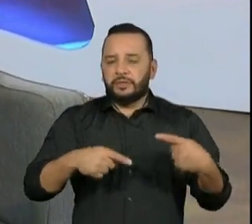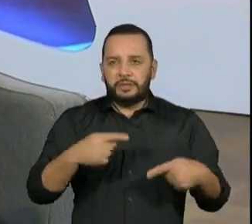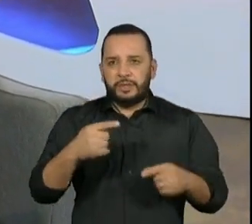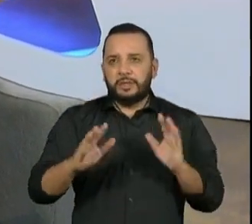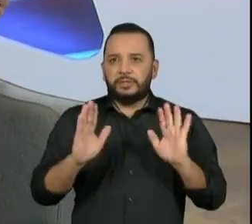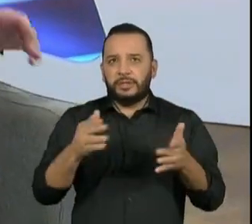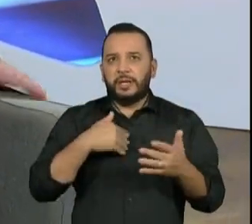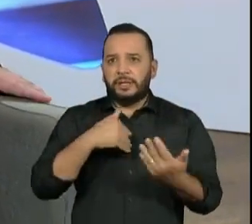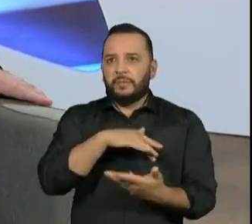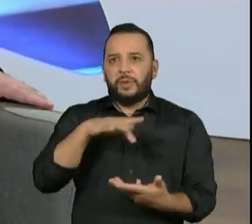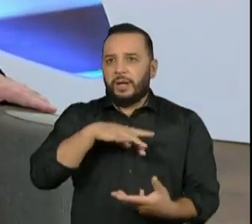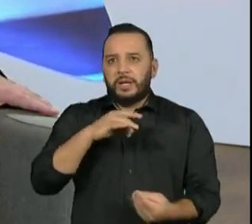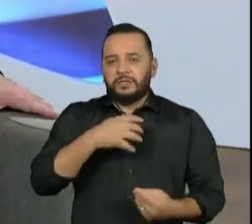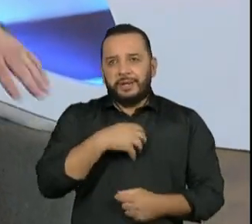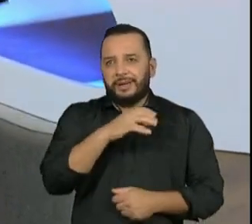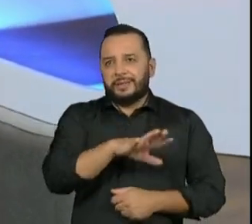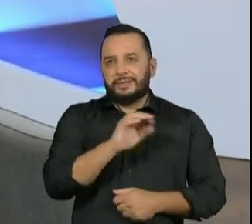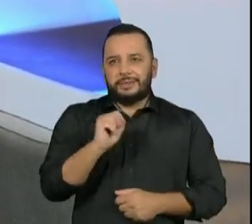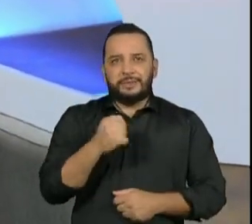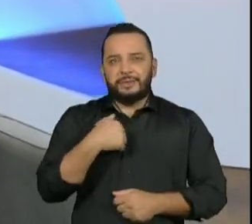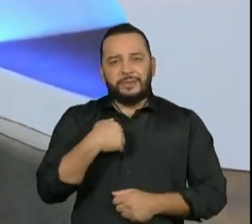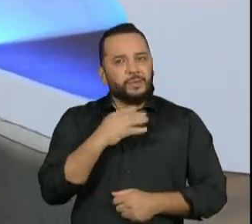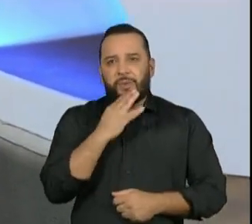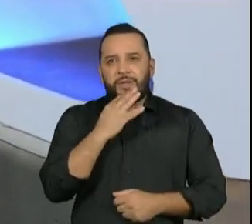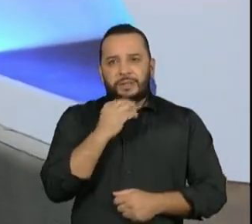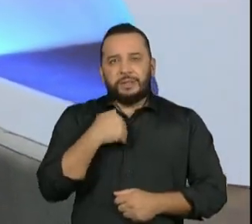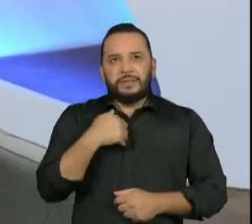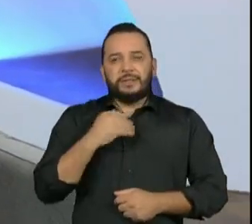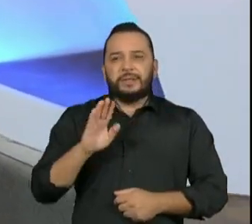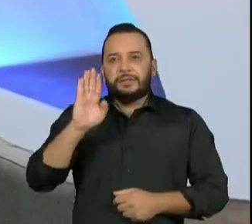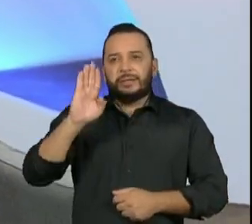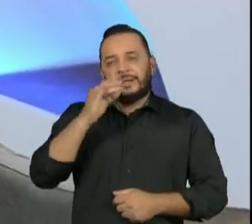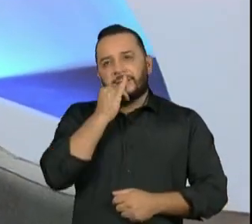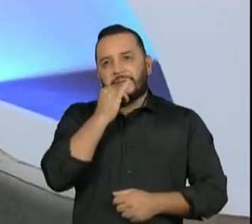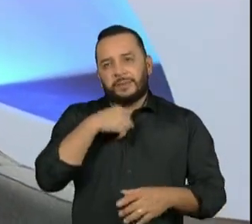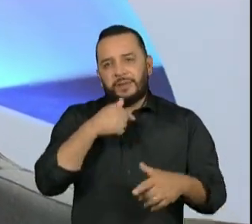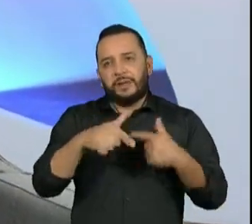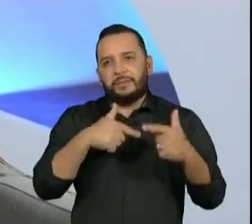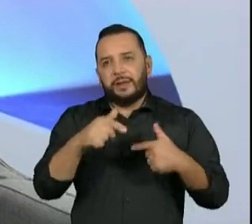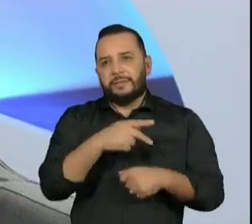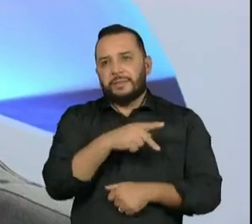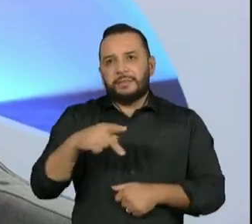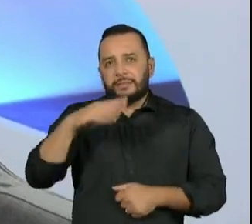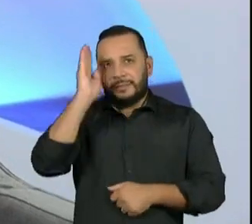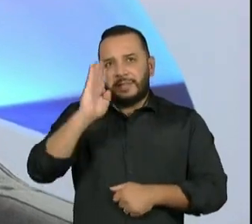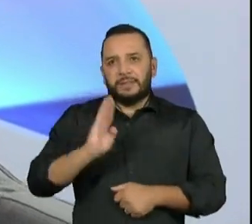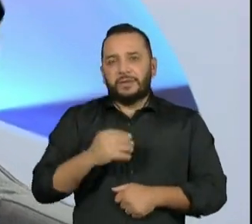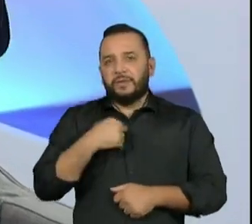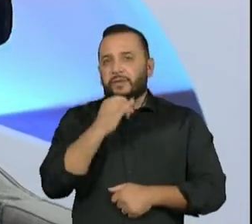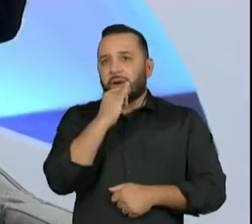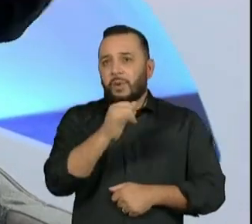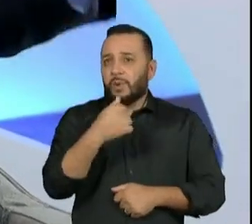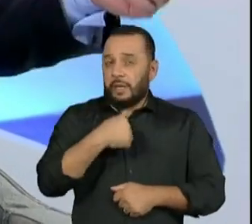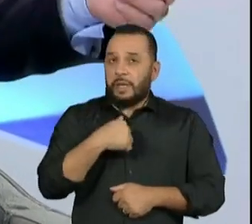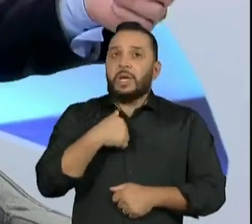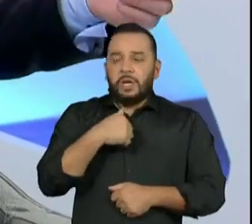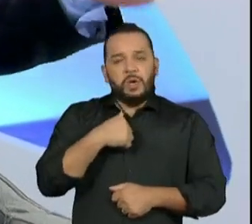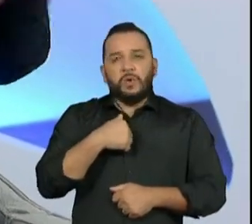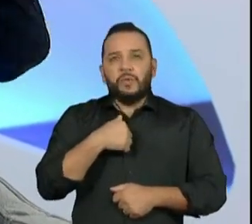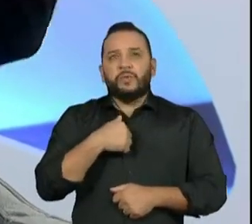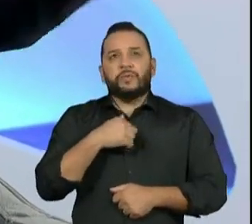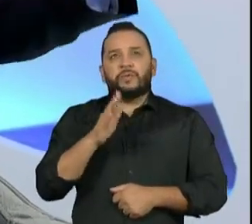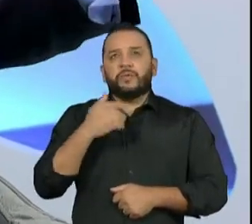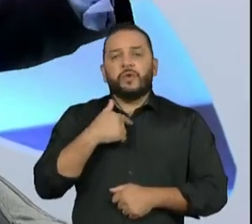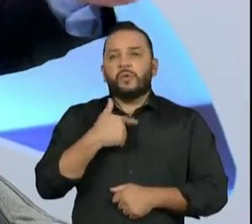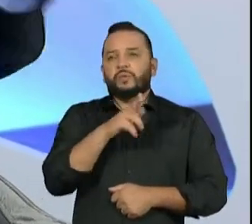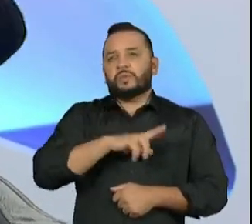conheço nenhum candidato ao cargo de Presidente da República que não tenha dito numa campanha: eu vou mudar tudo em